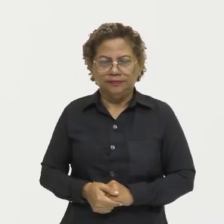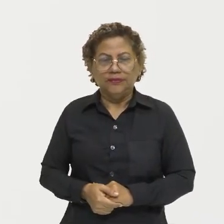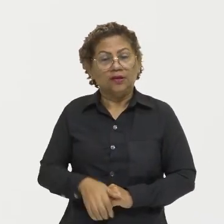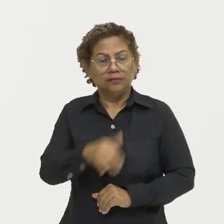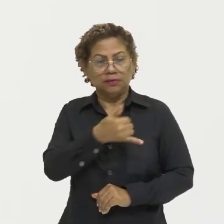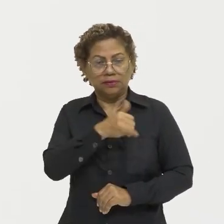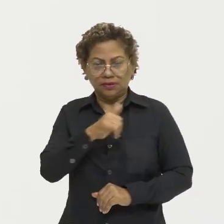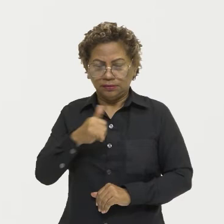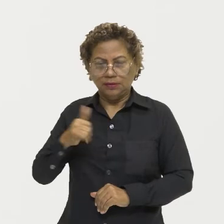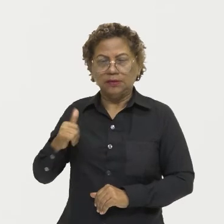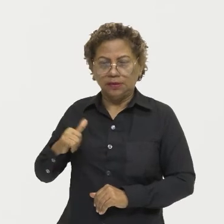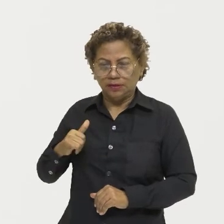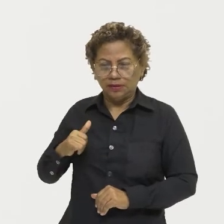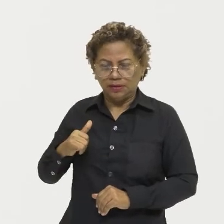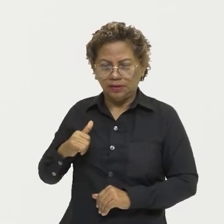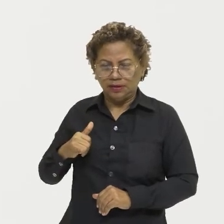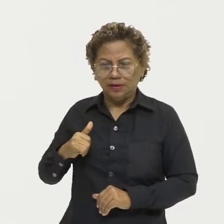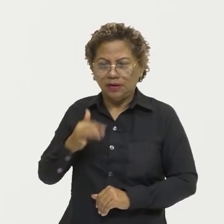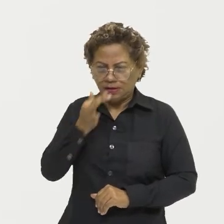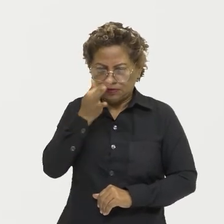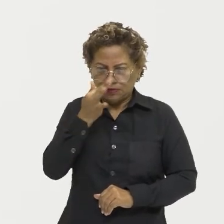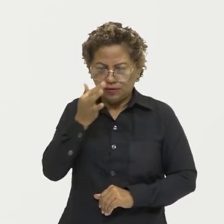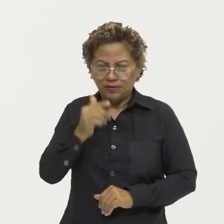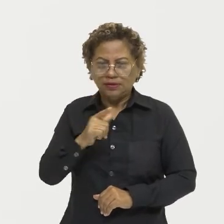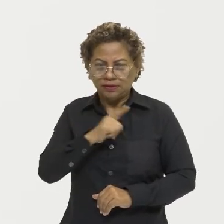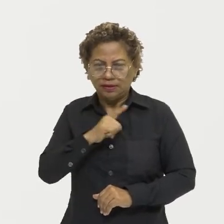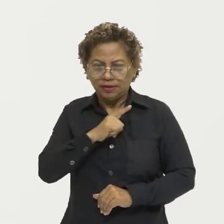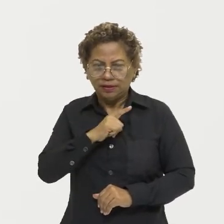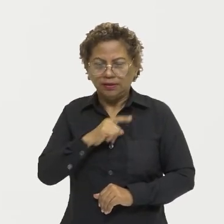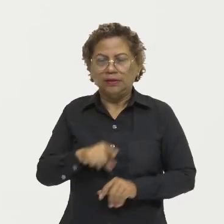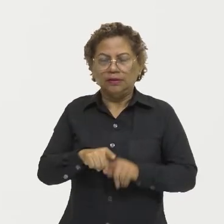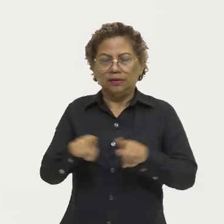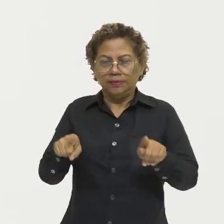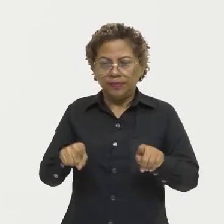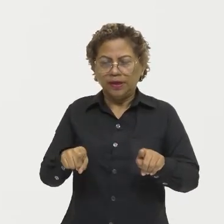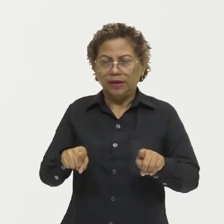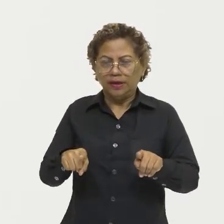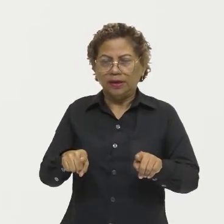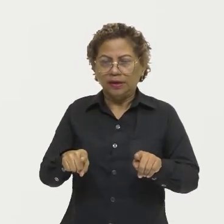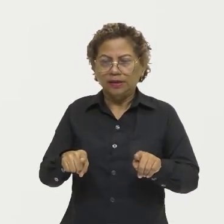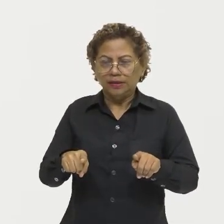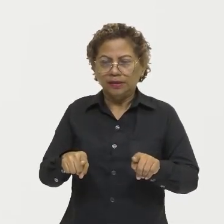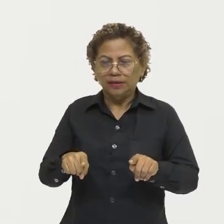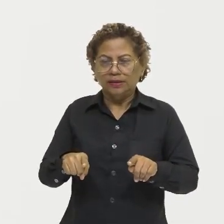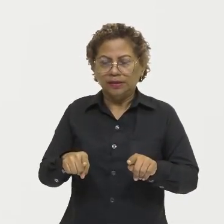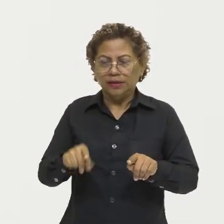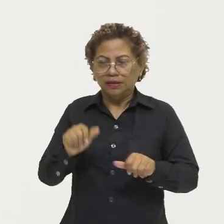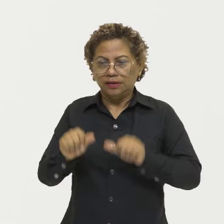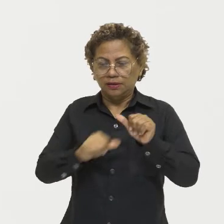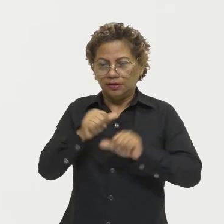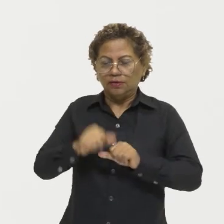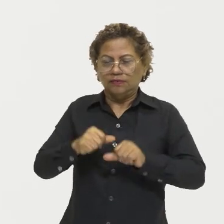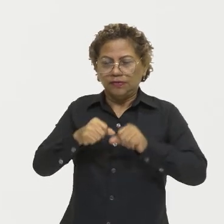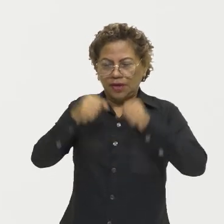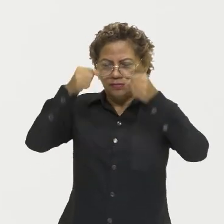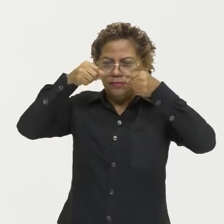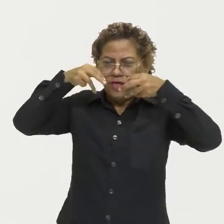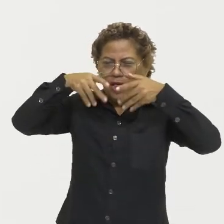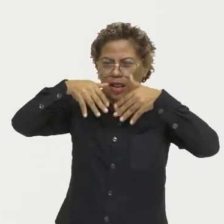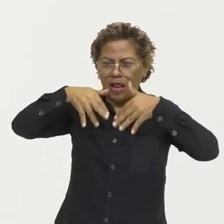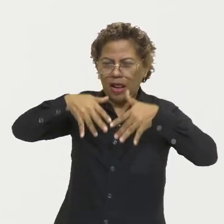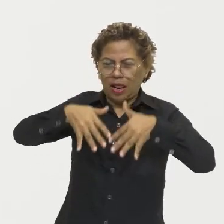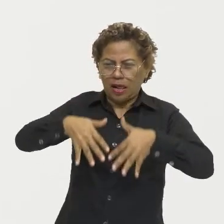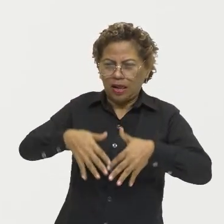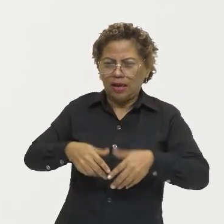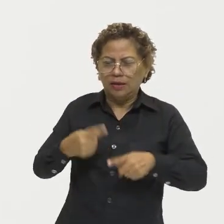rosas têm perfume, não é? Só que aí ele diz que esse perfume se transforma em lágrimas. Lágrimas significa o quê? Sofrimento, né?